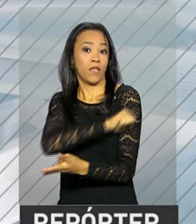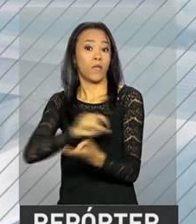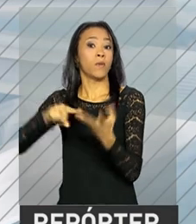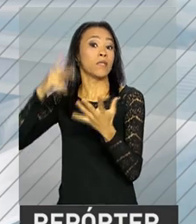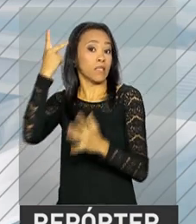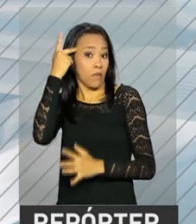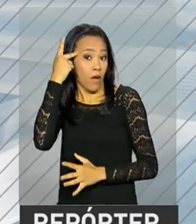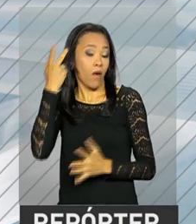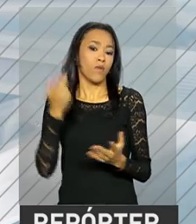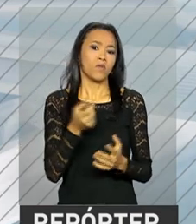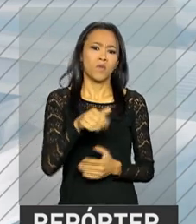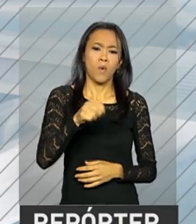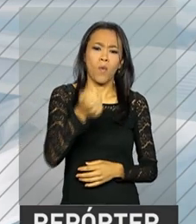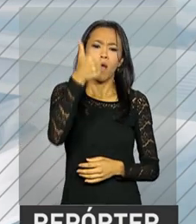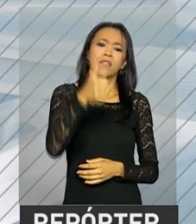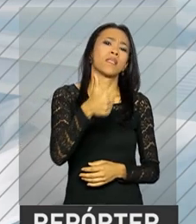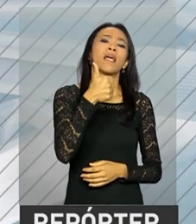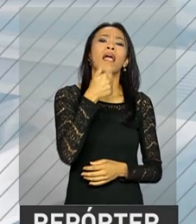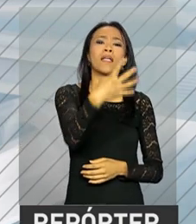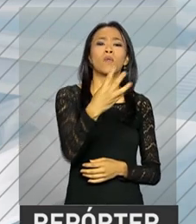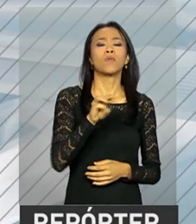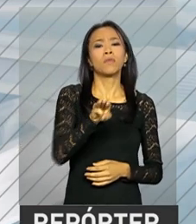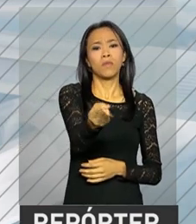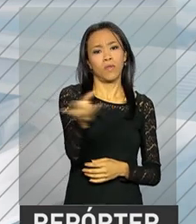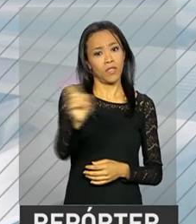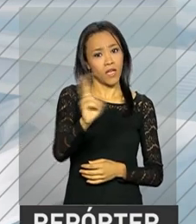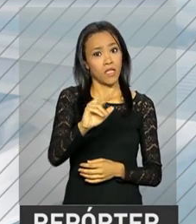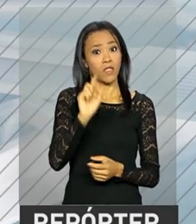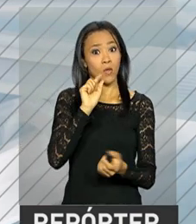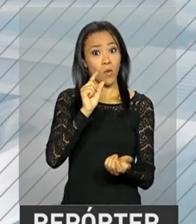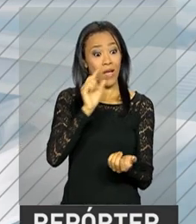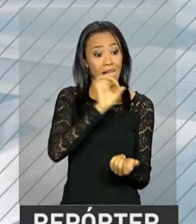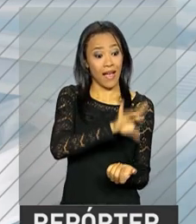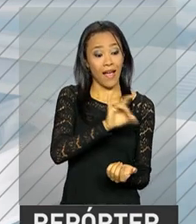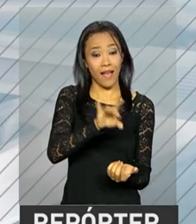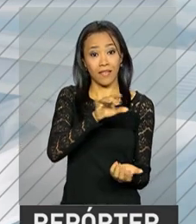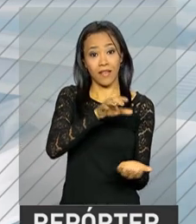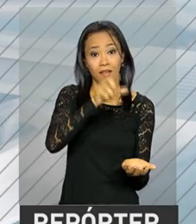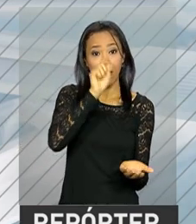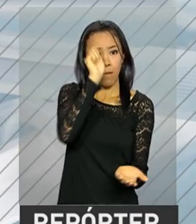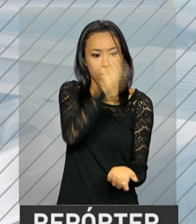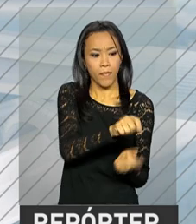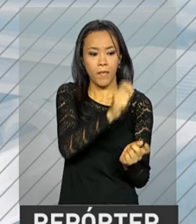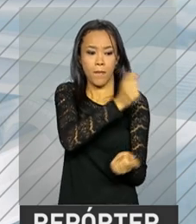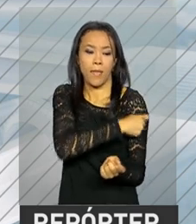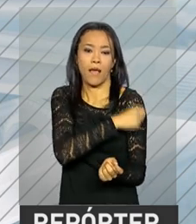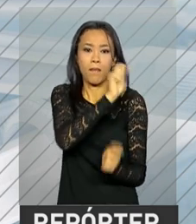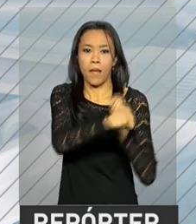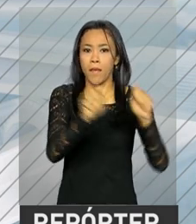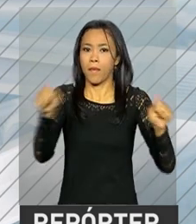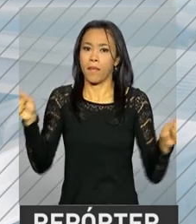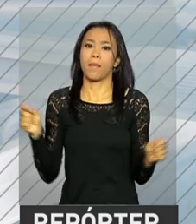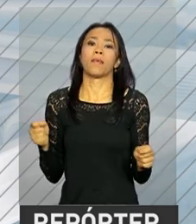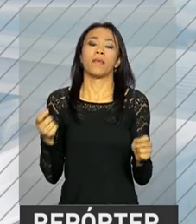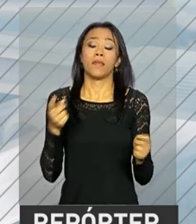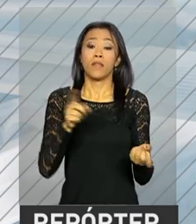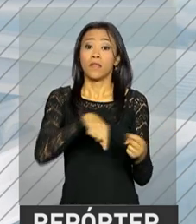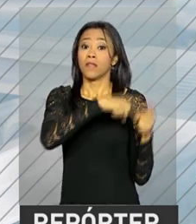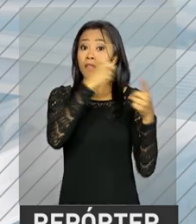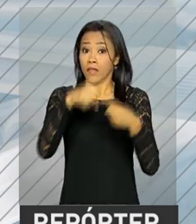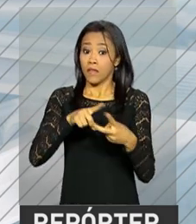são quase 14 milhões de Reis como incentivo para cada dose de vacina aplicada o restante cerca de